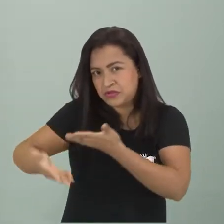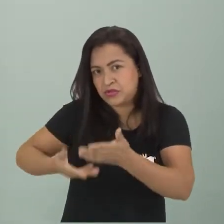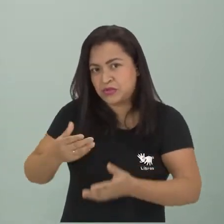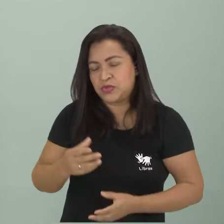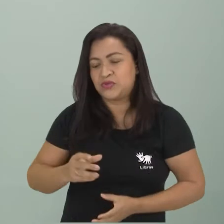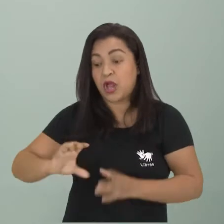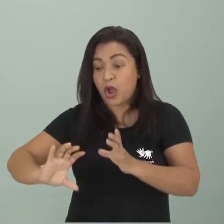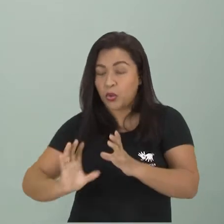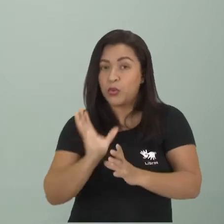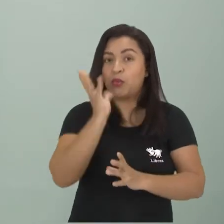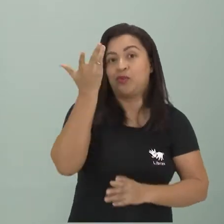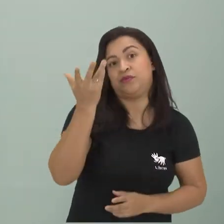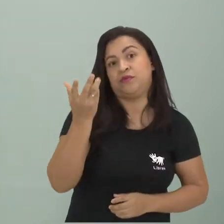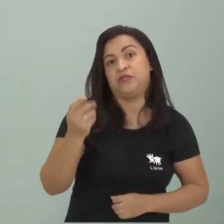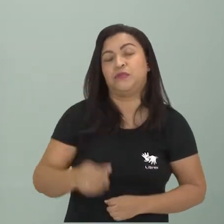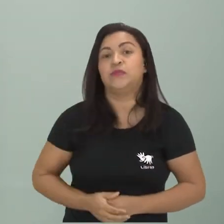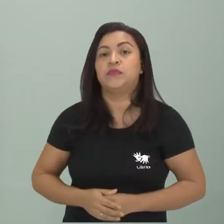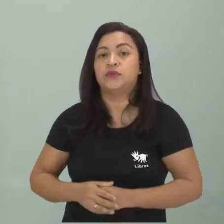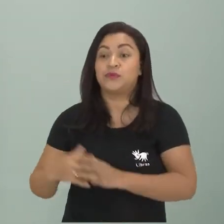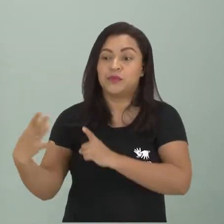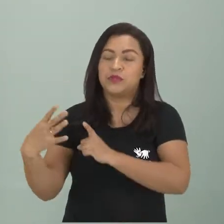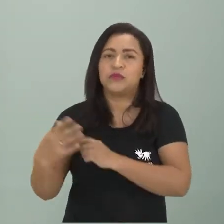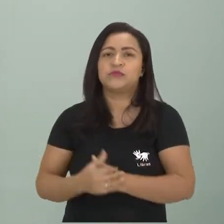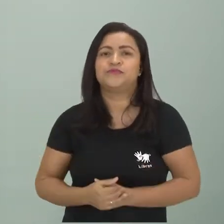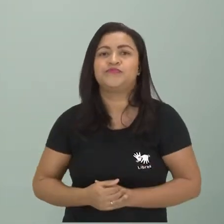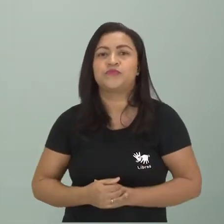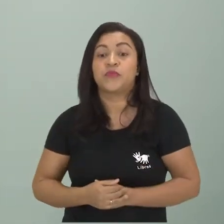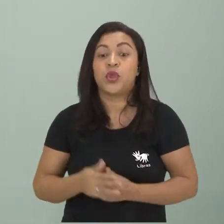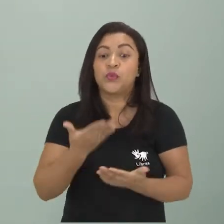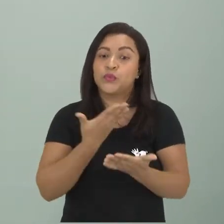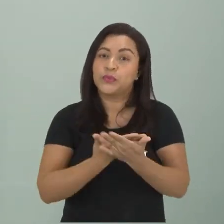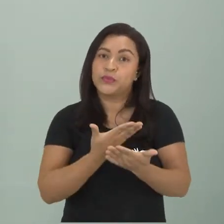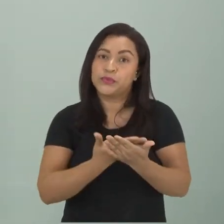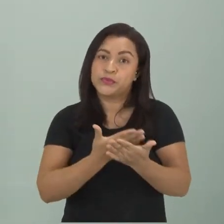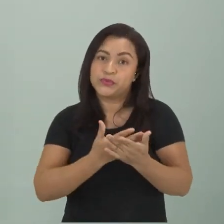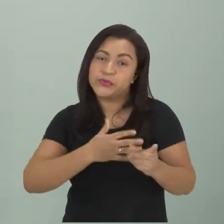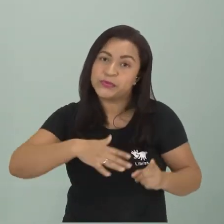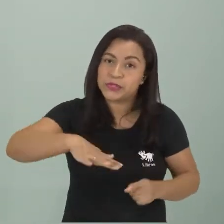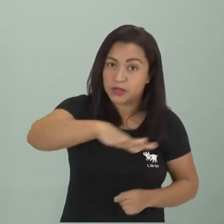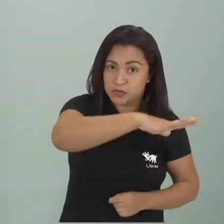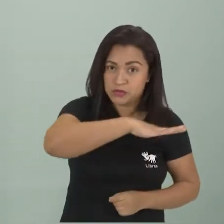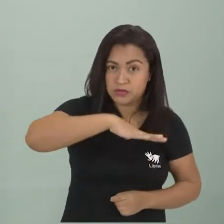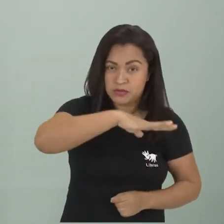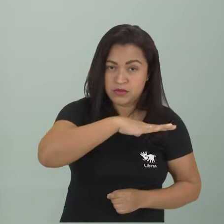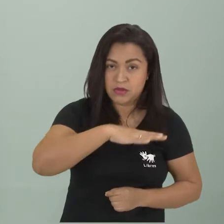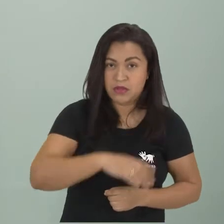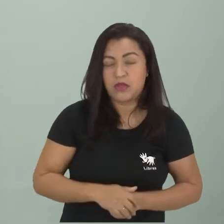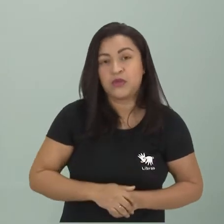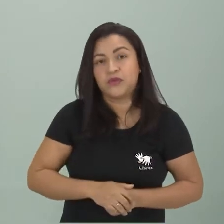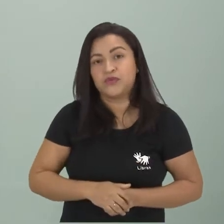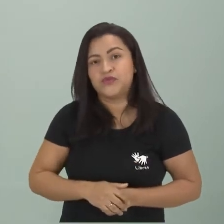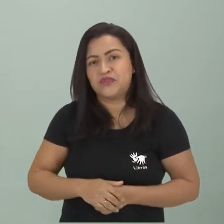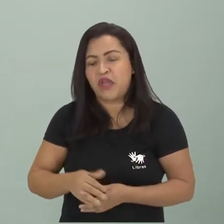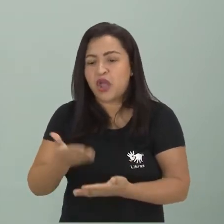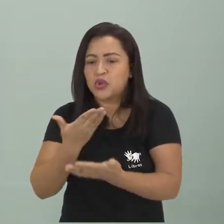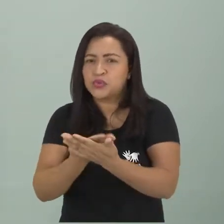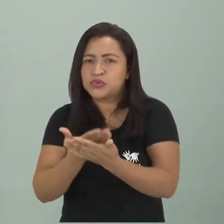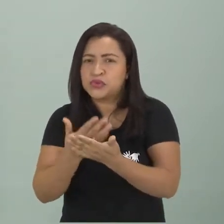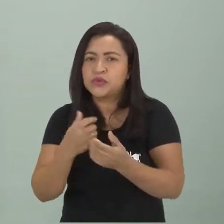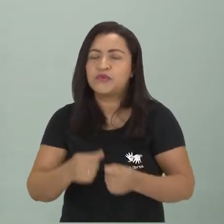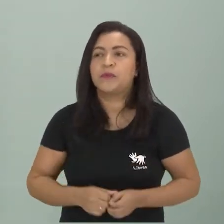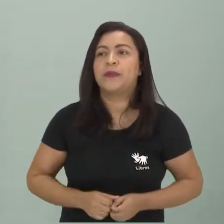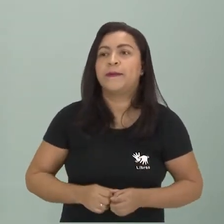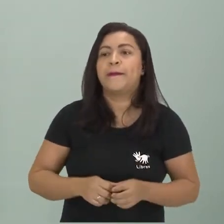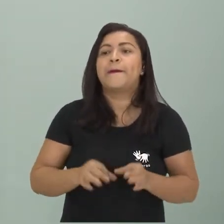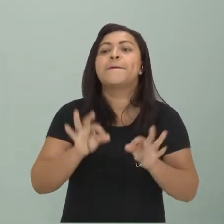fatos materiais. O estudo da sociedade é abordado de forma metodológica,